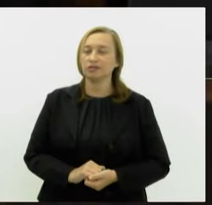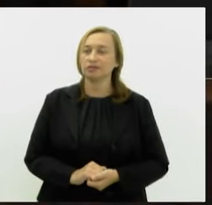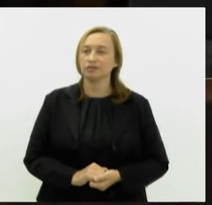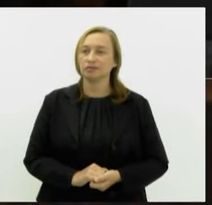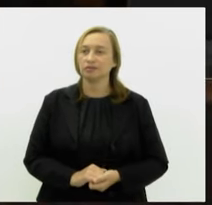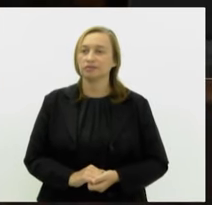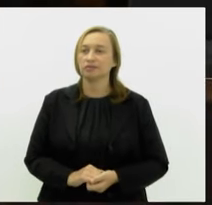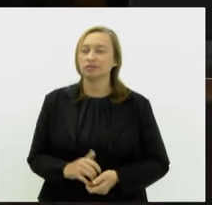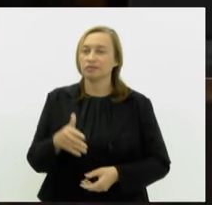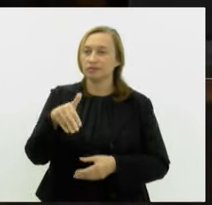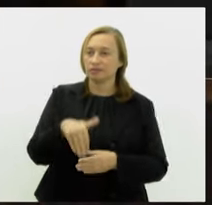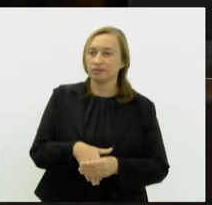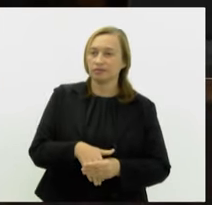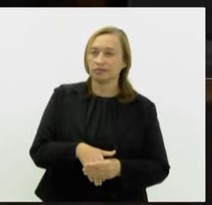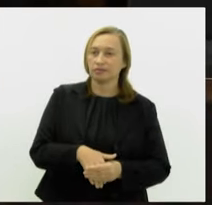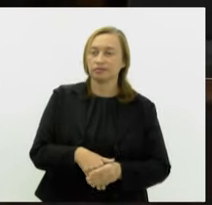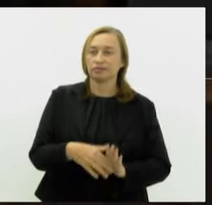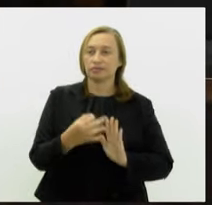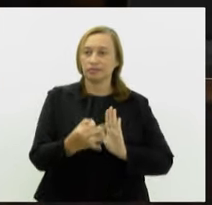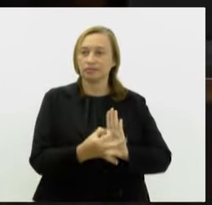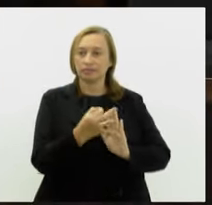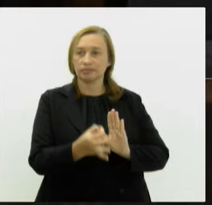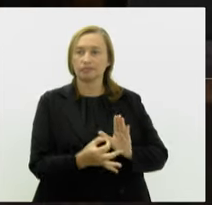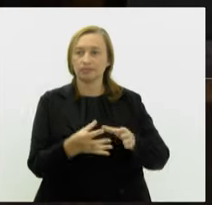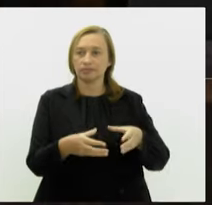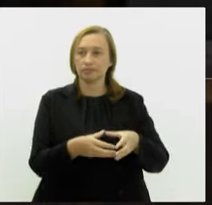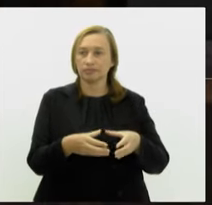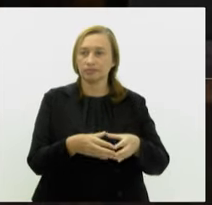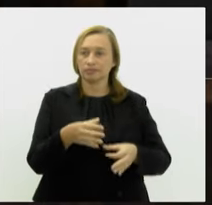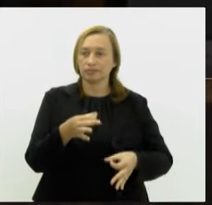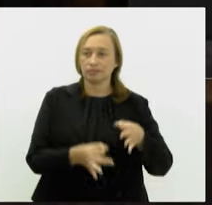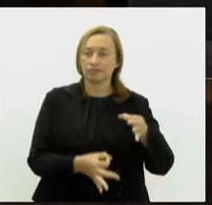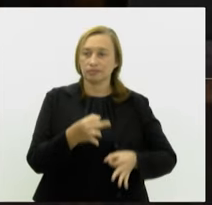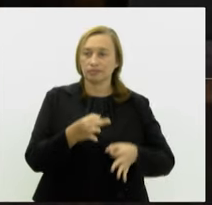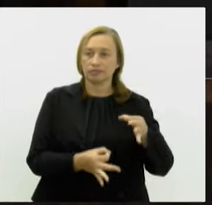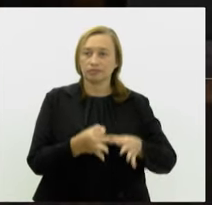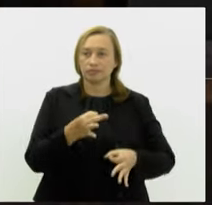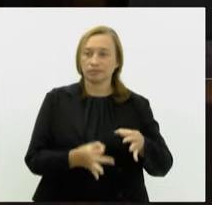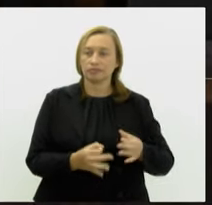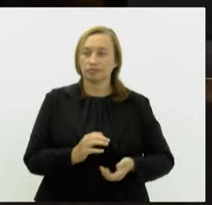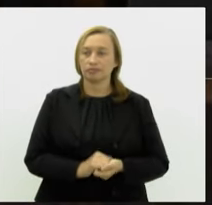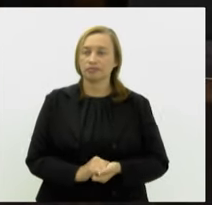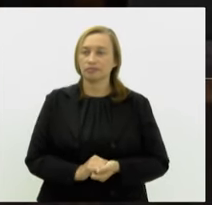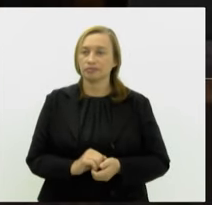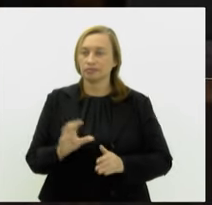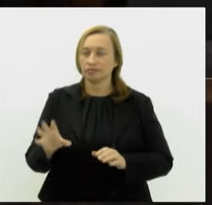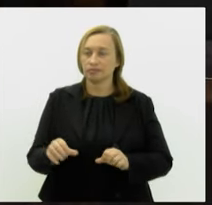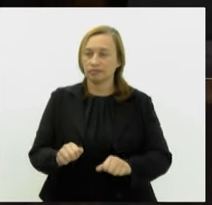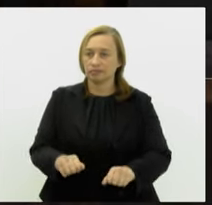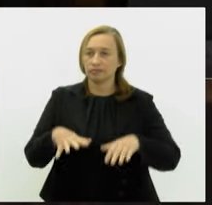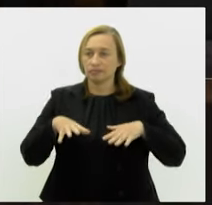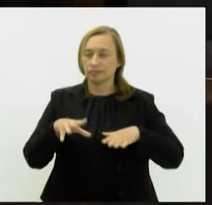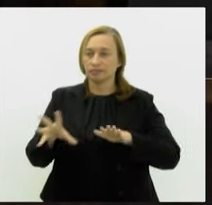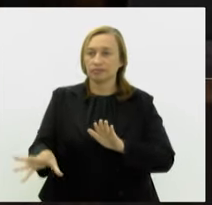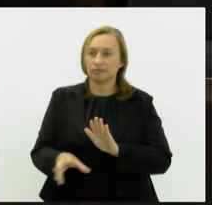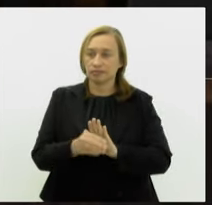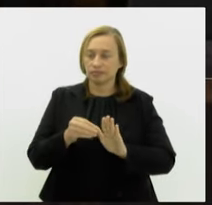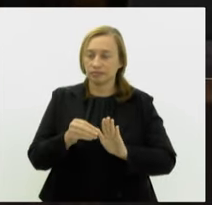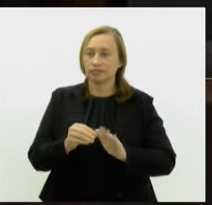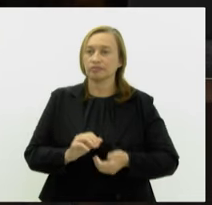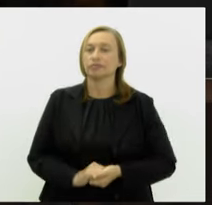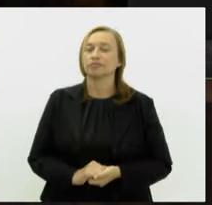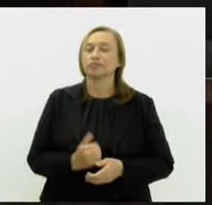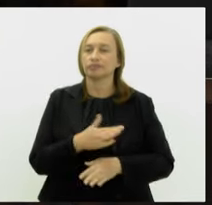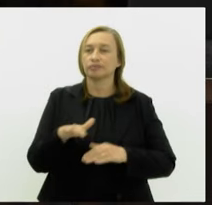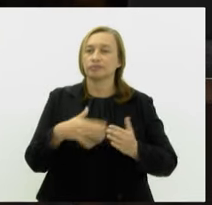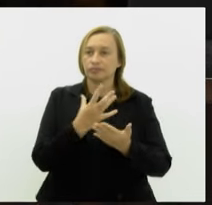em votação, o parecer da Comissão de Constituição e Justiça, as emendas do plenário. Os